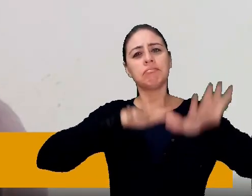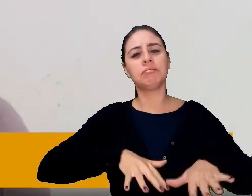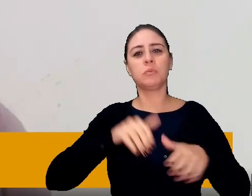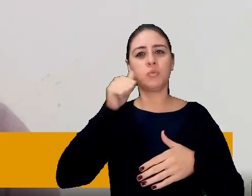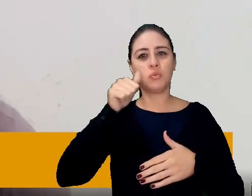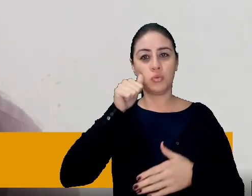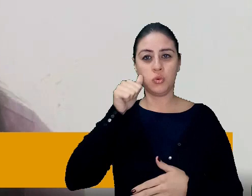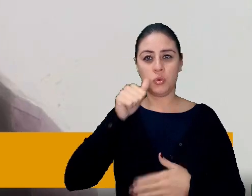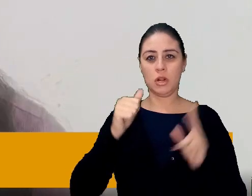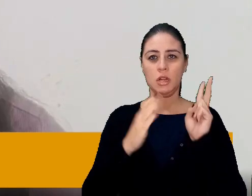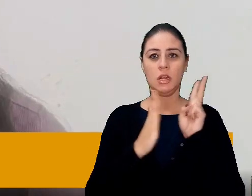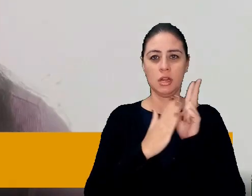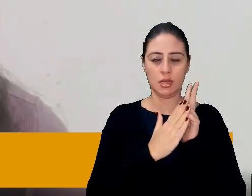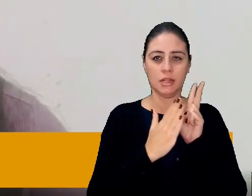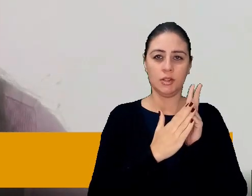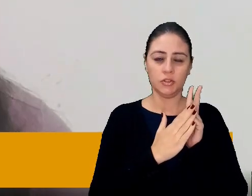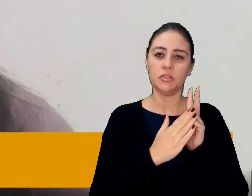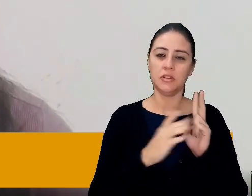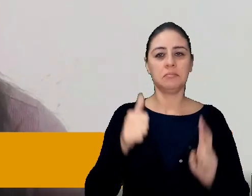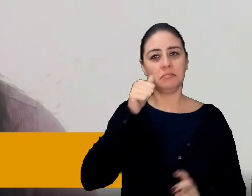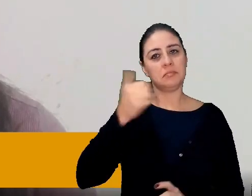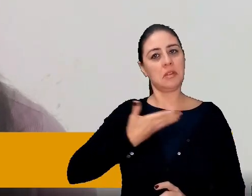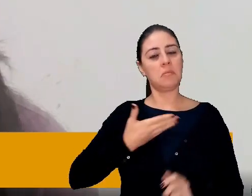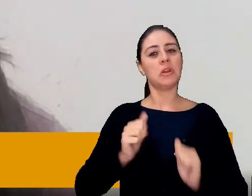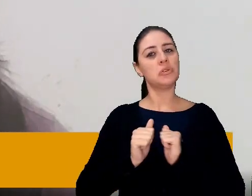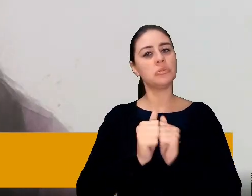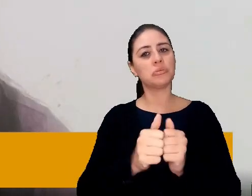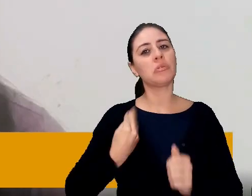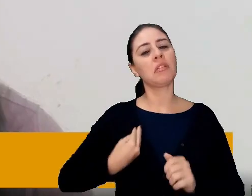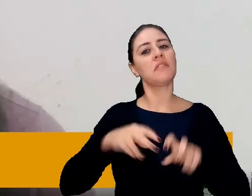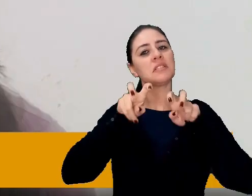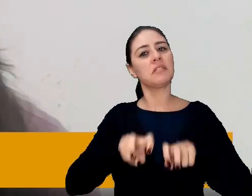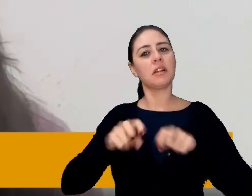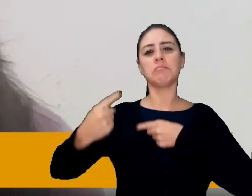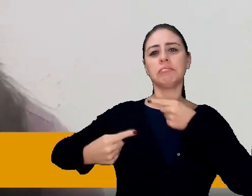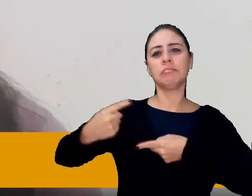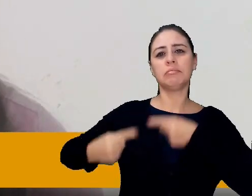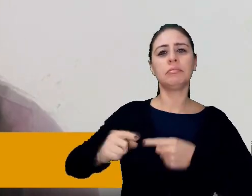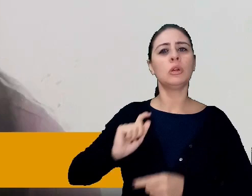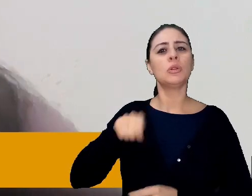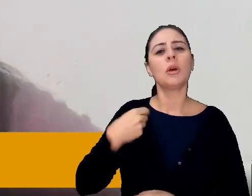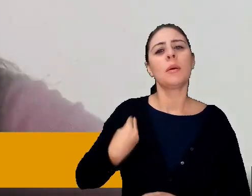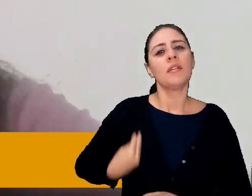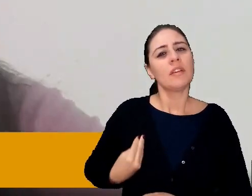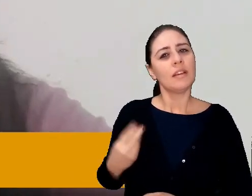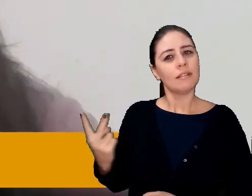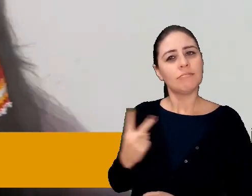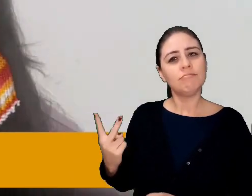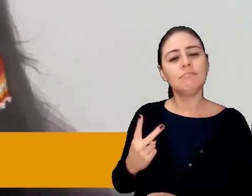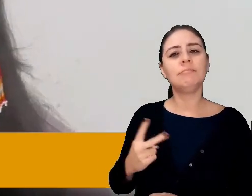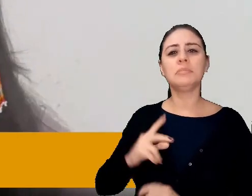que é a filha da Gilda Cuitá, e a gente estava sentada lá e a gente estava discutindo essas coisas da vida da gente, assim, depois de ter organizado tudo e